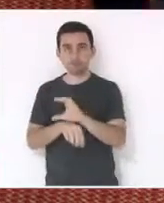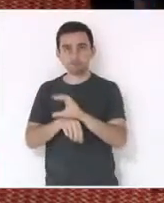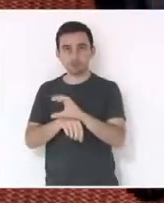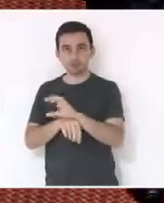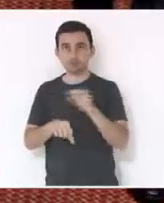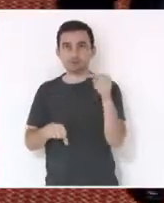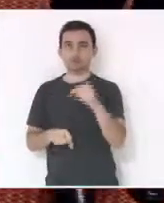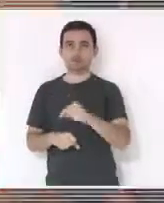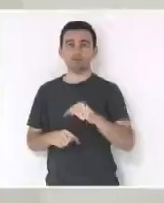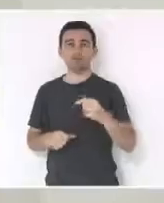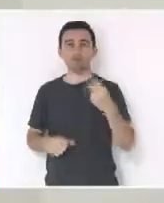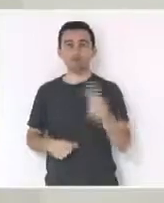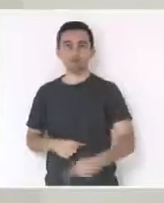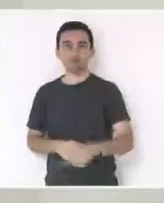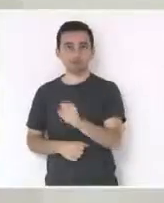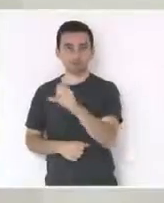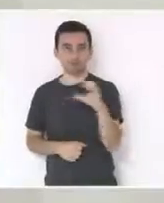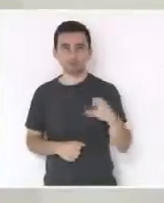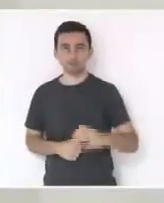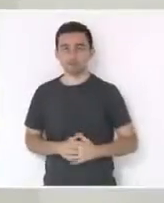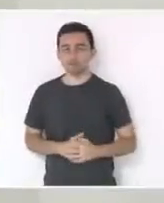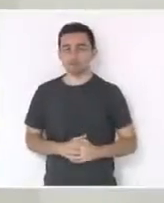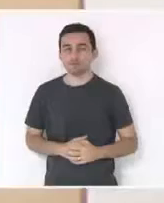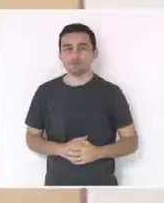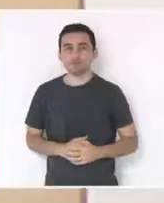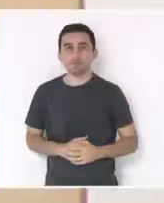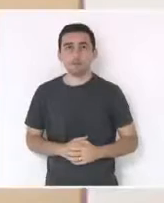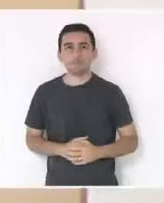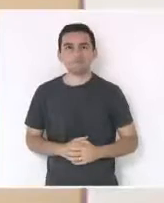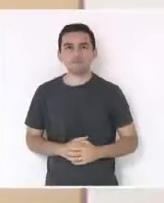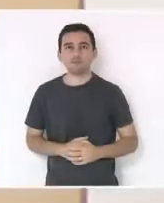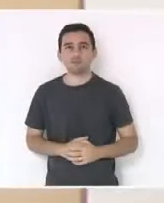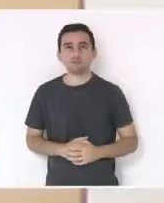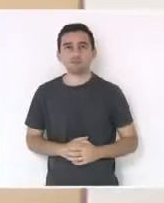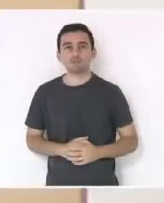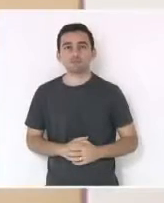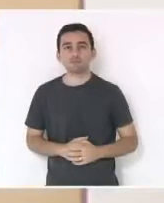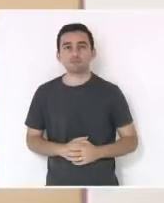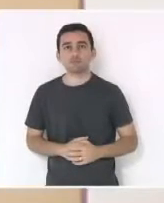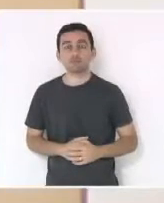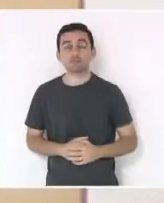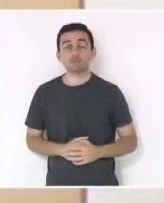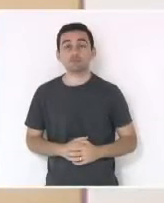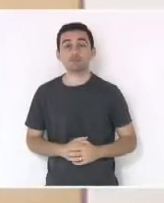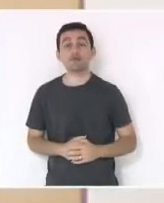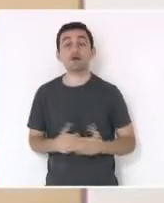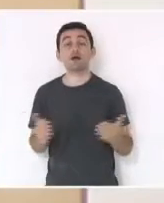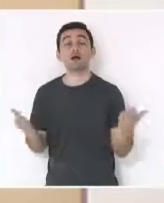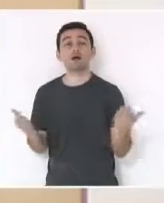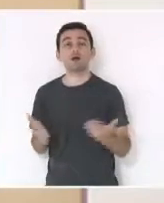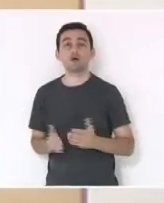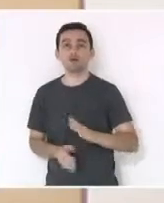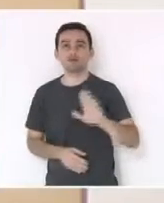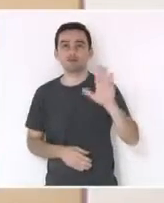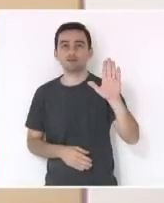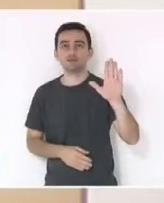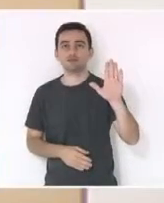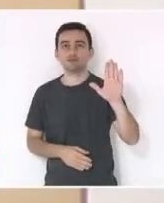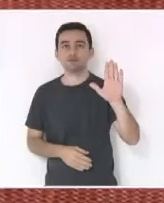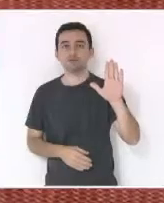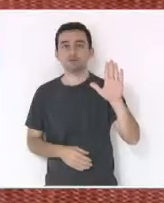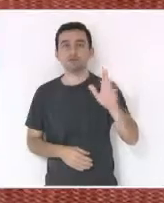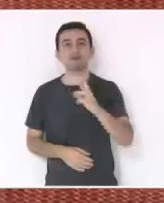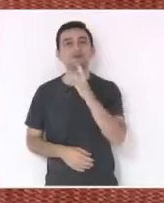obrigado senhor presidente na sequência ambos porém pela ordem do jogador rodrigo minutos o